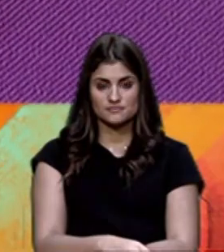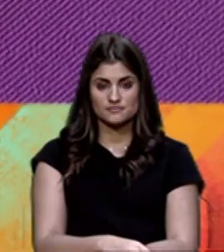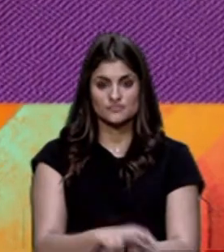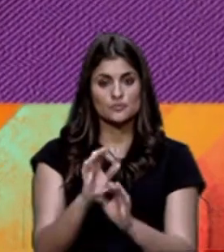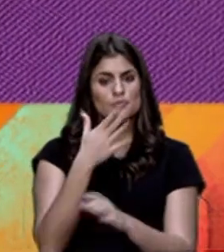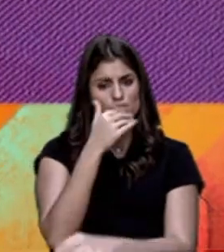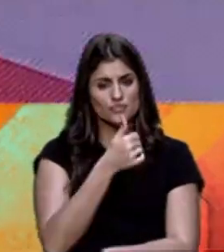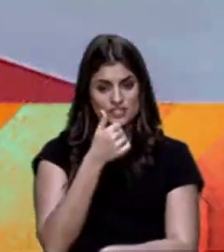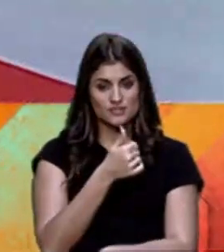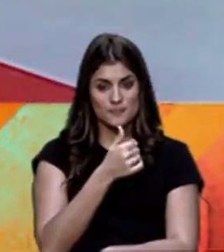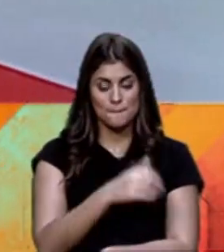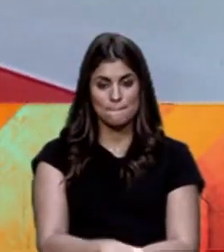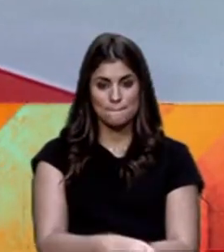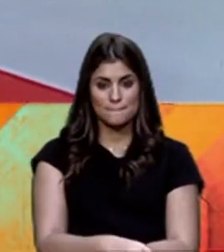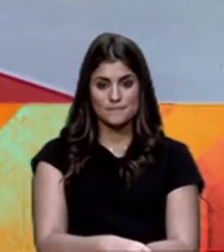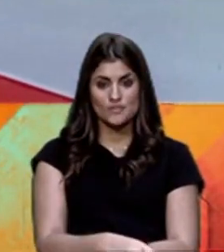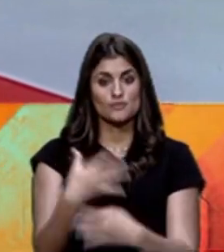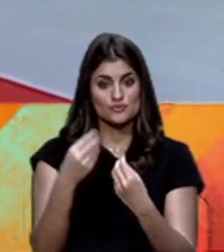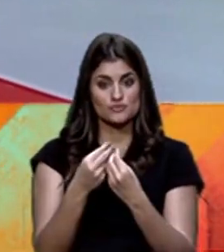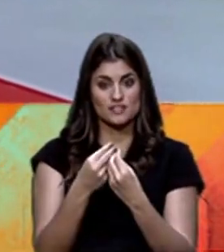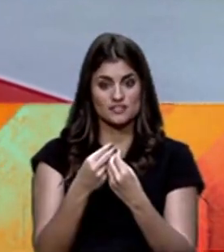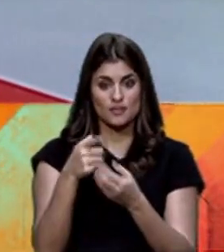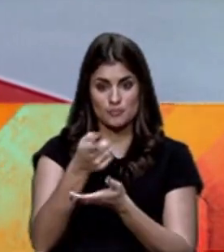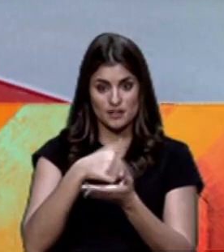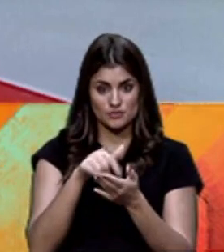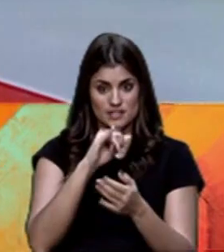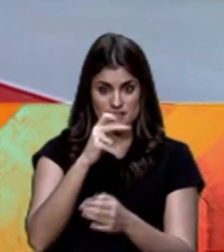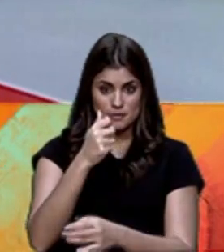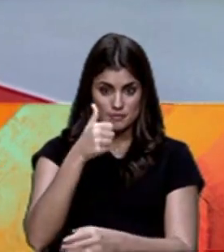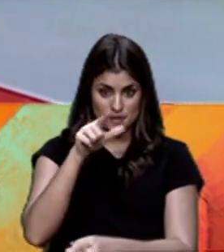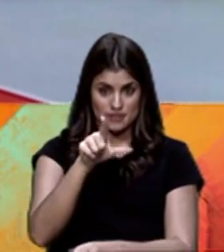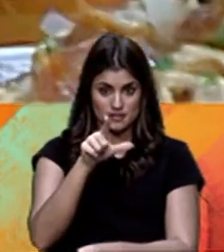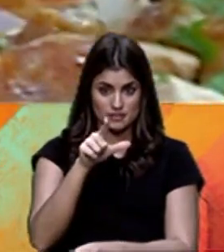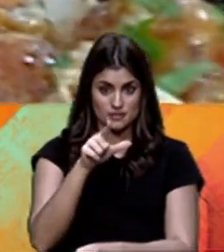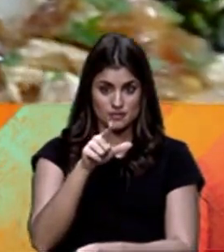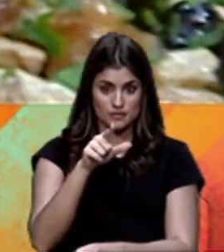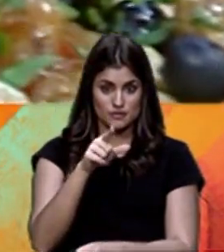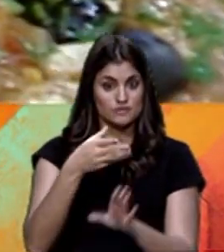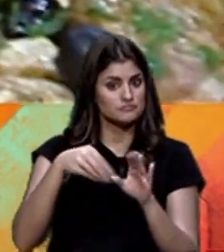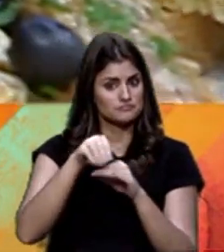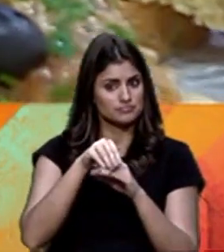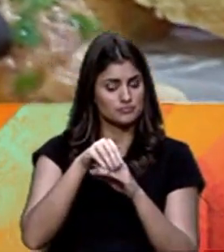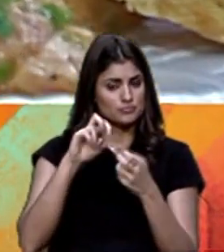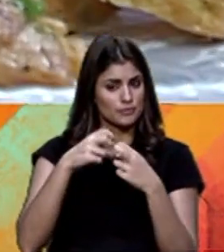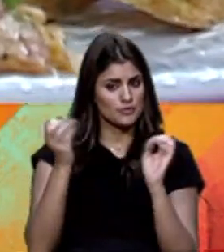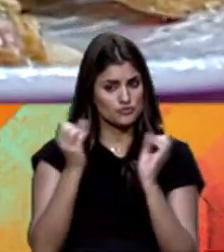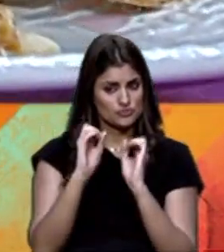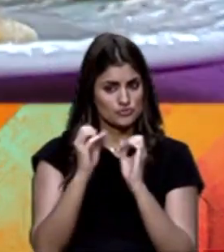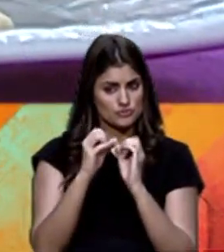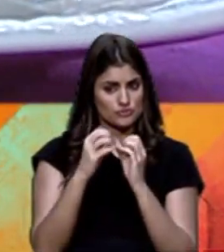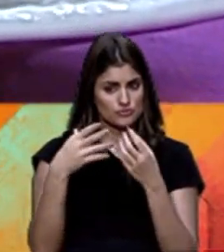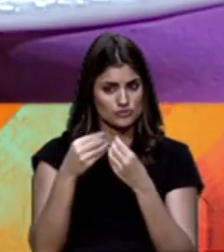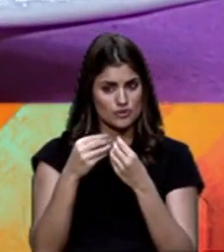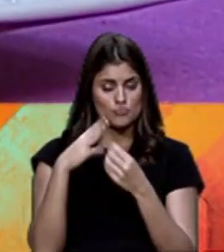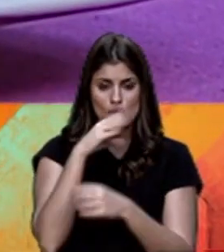Olha que bonito. Vou colocar aqui. Acho que a Isabel não se vai importar se eu fizer um acrescento à receita e colocar umas fatias do